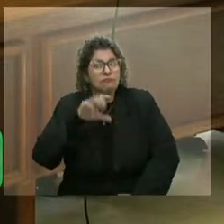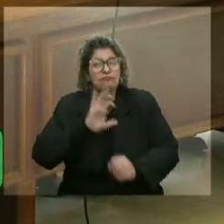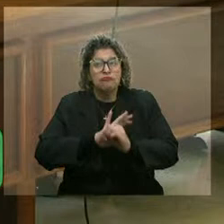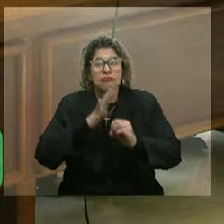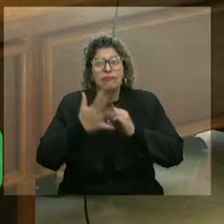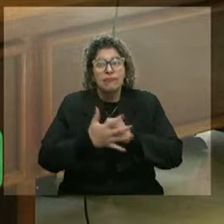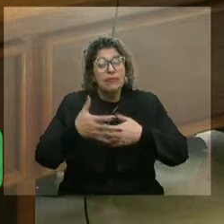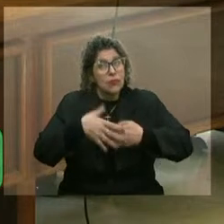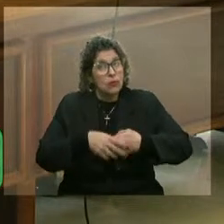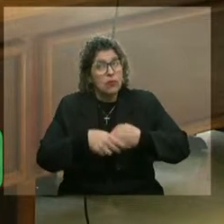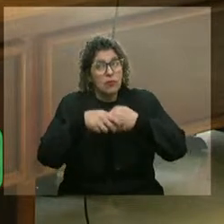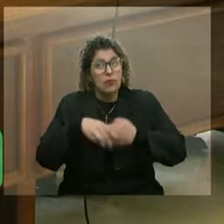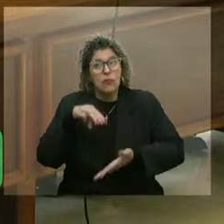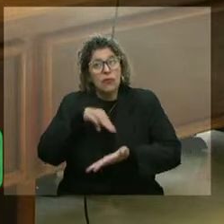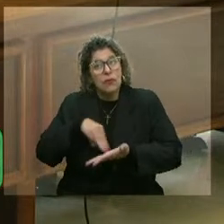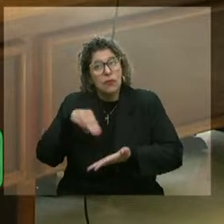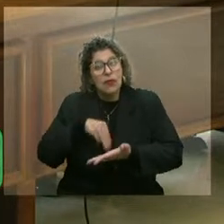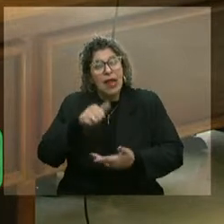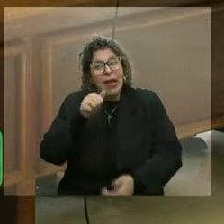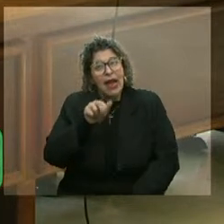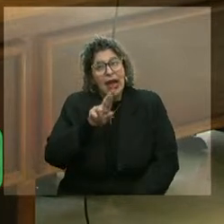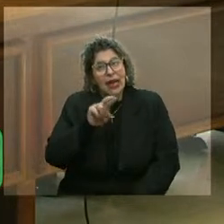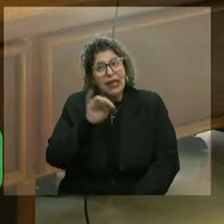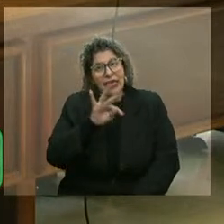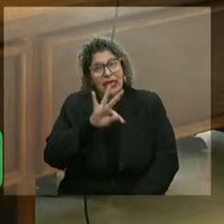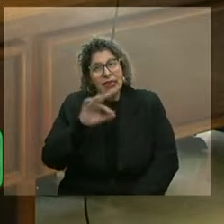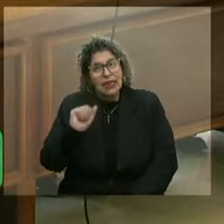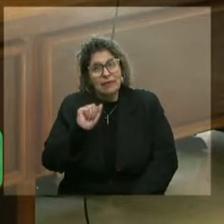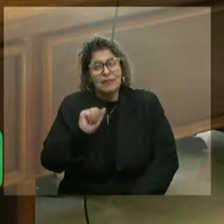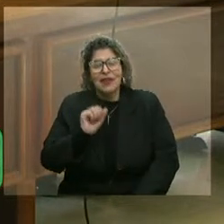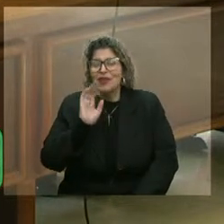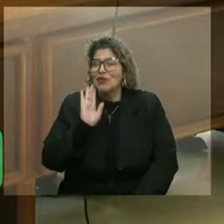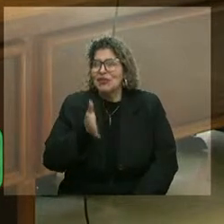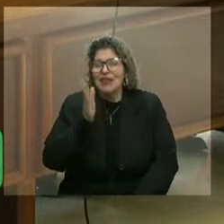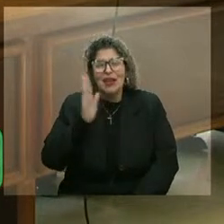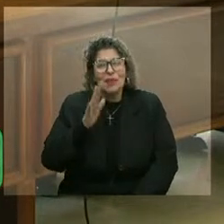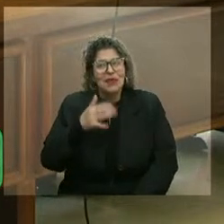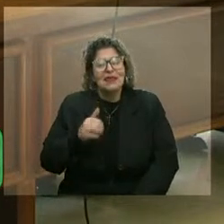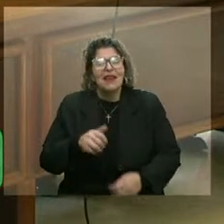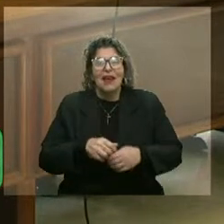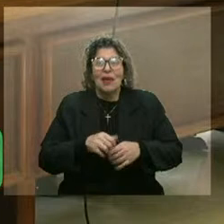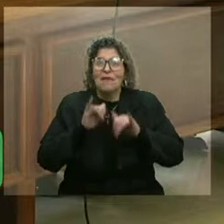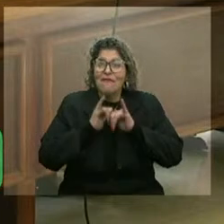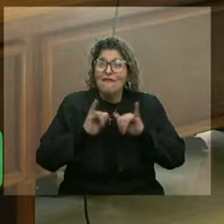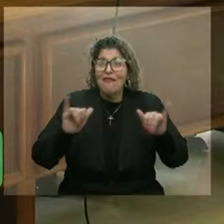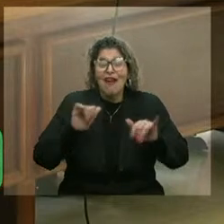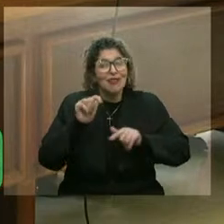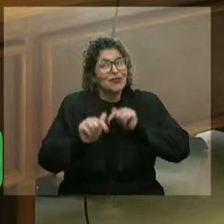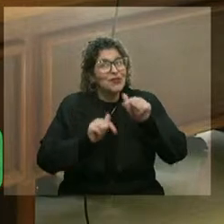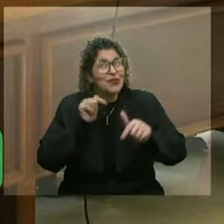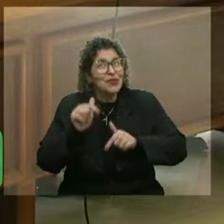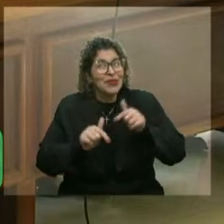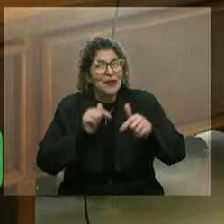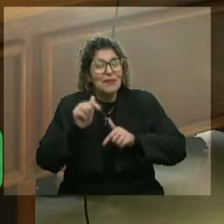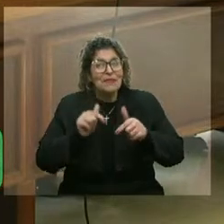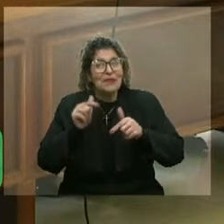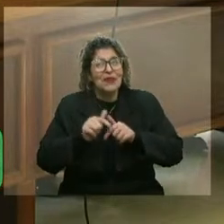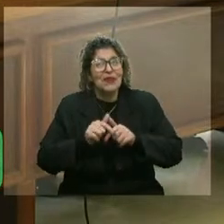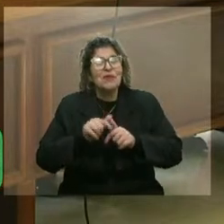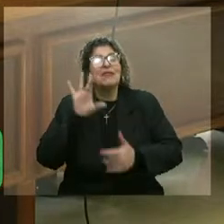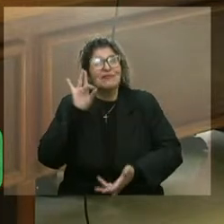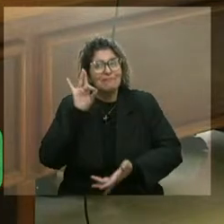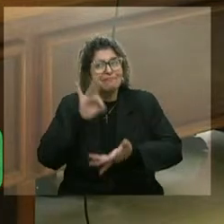Covid. Cumprimentar a secretária Rita, e eu sempre elogio muito o seu trabalho. Mas eu elogio porque eu